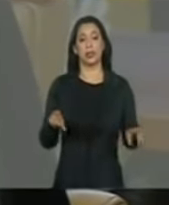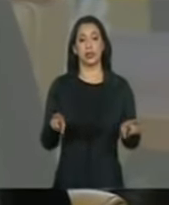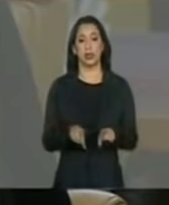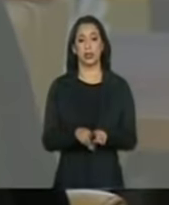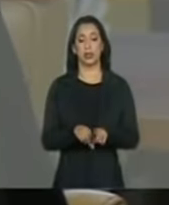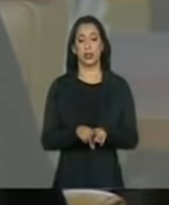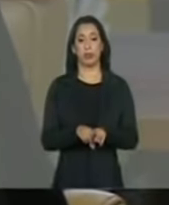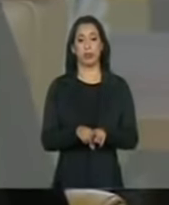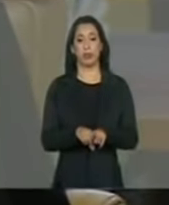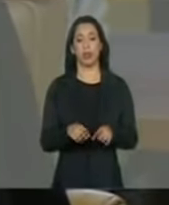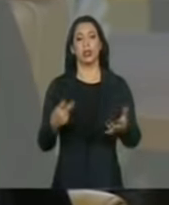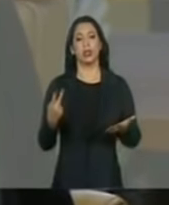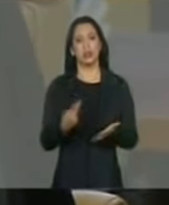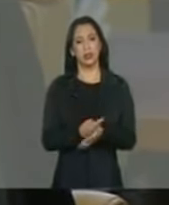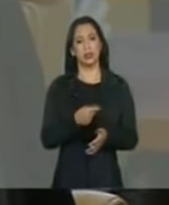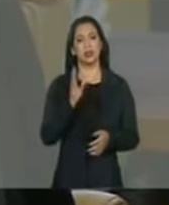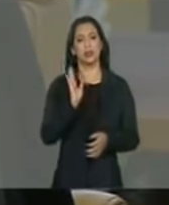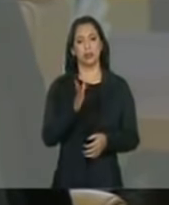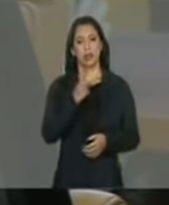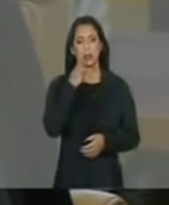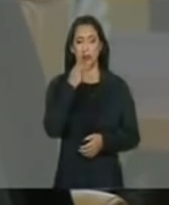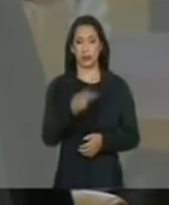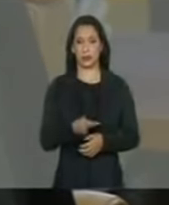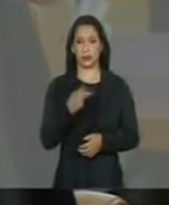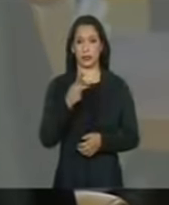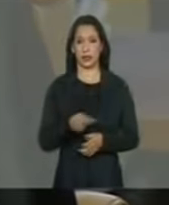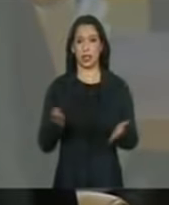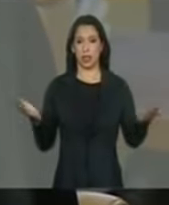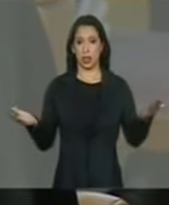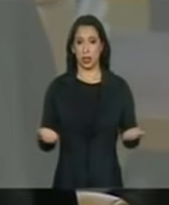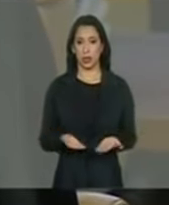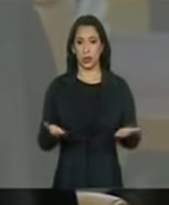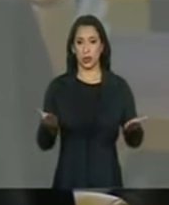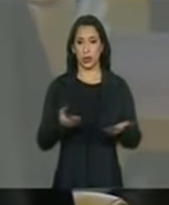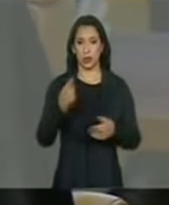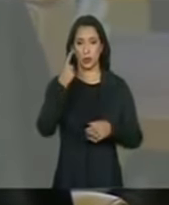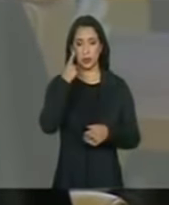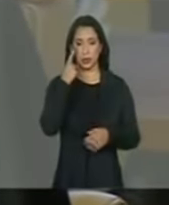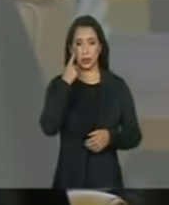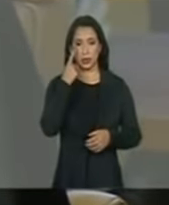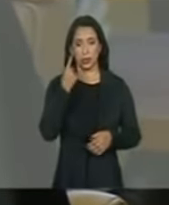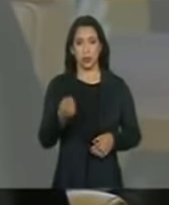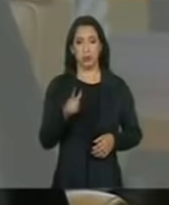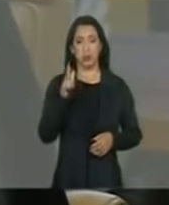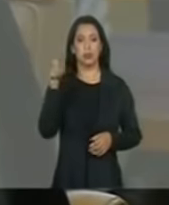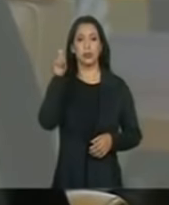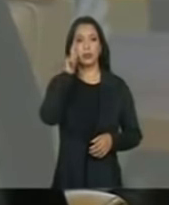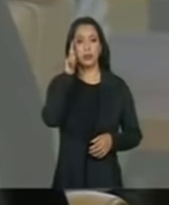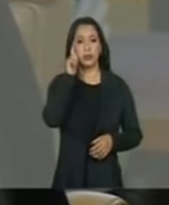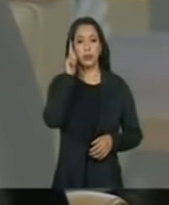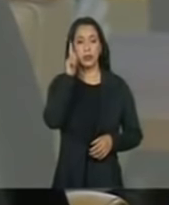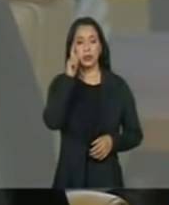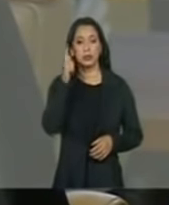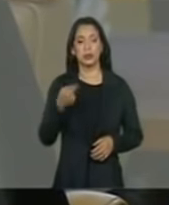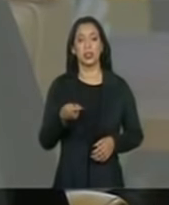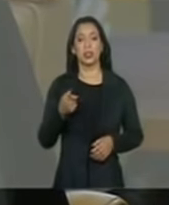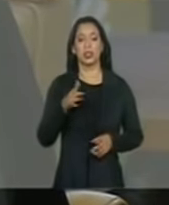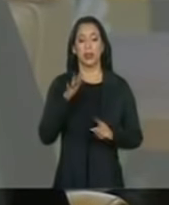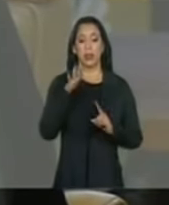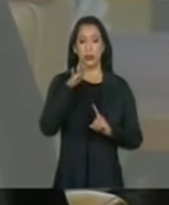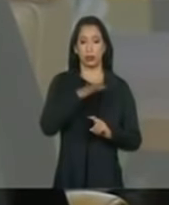aqui tem sido salientado e hoje mesmo observou eminente ministro gilmar mendes à repressão